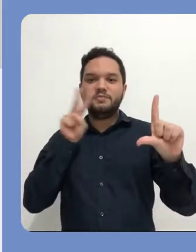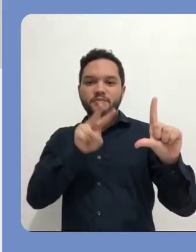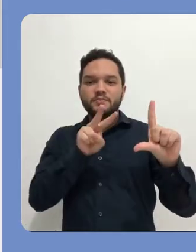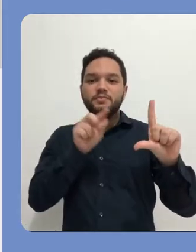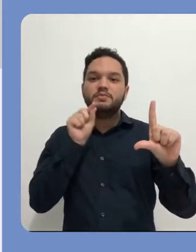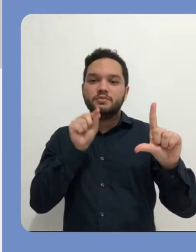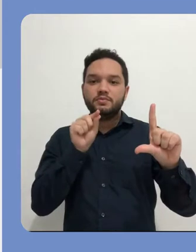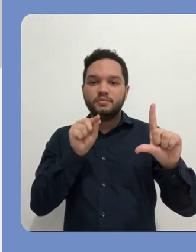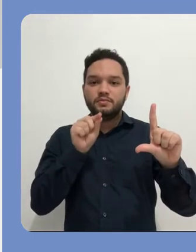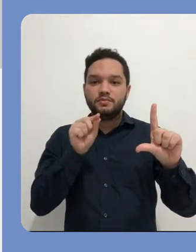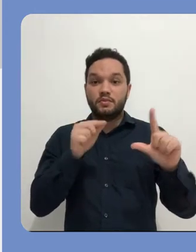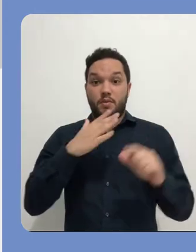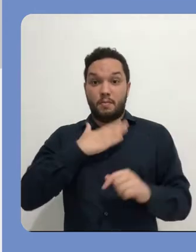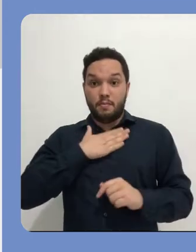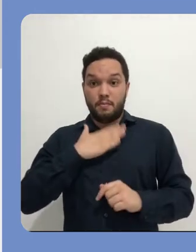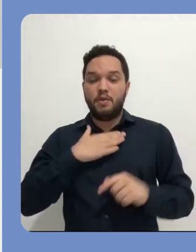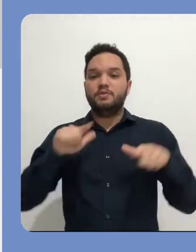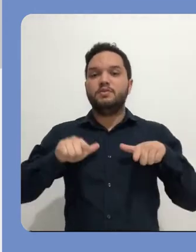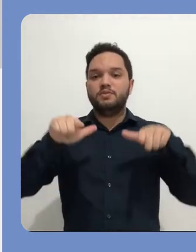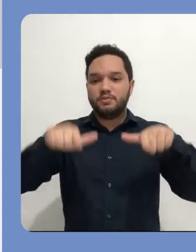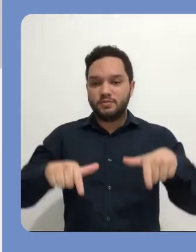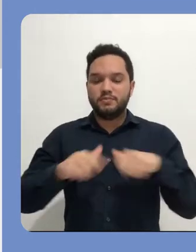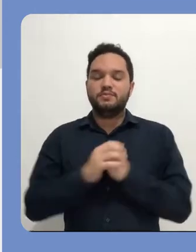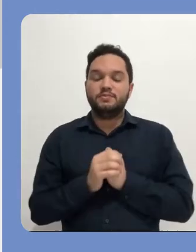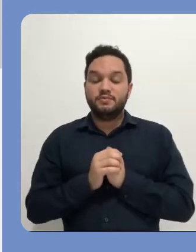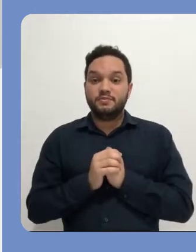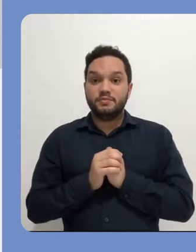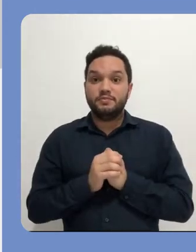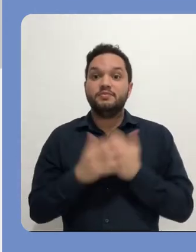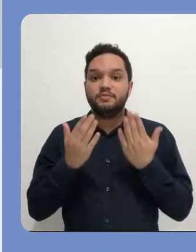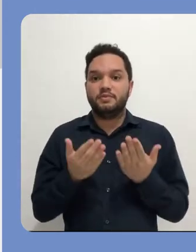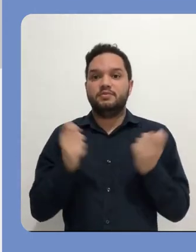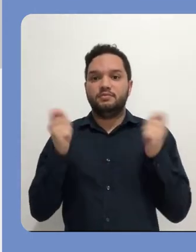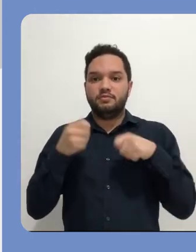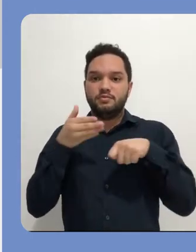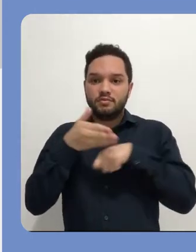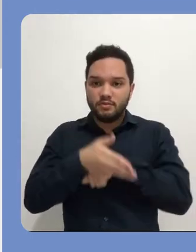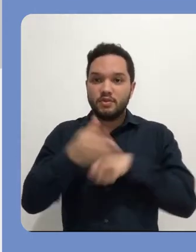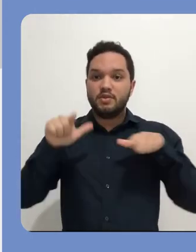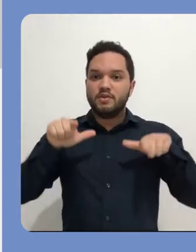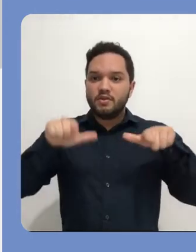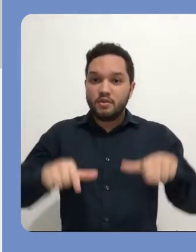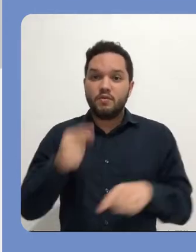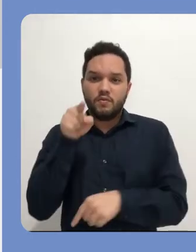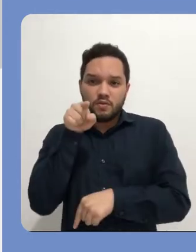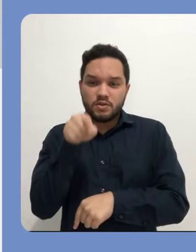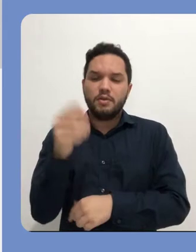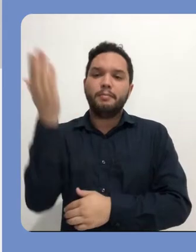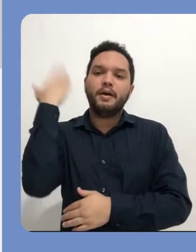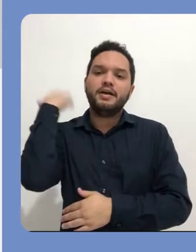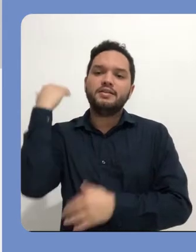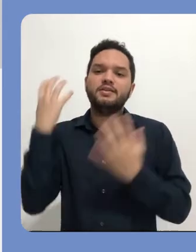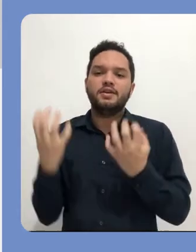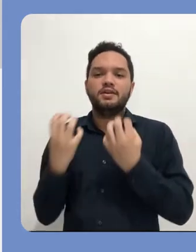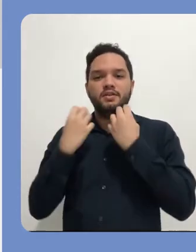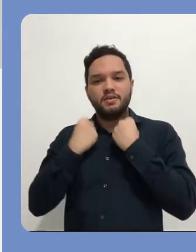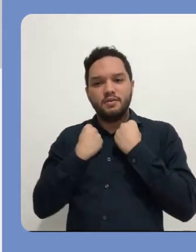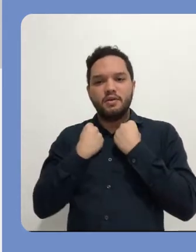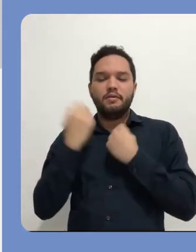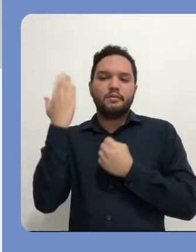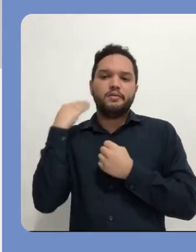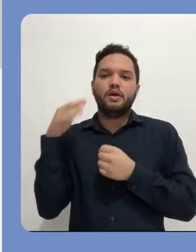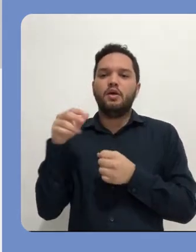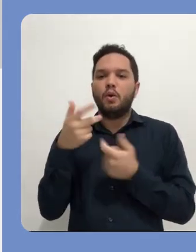A primeira página que você vai visualizar é a página Meus Certificados. Nela você pode ter acesso aos certificados